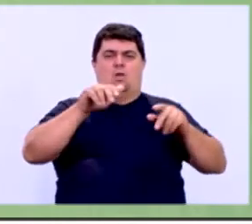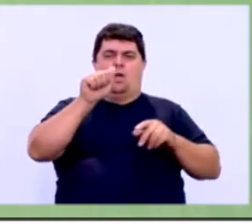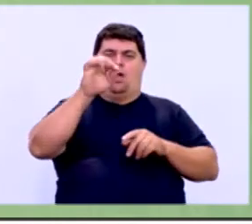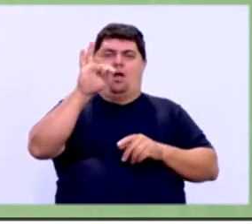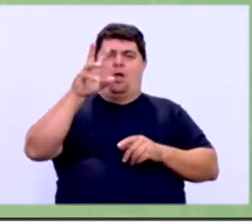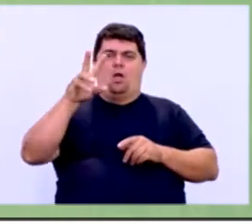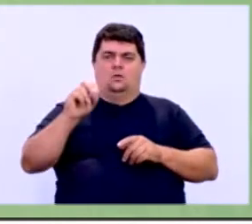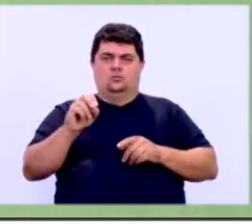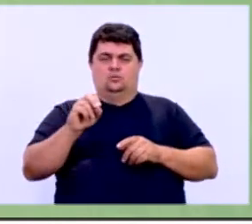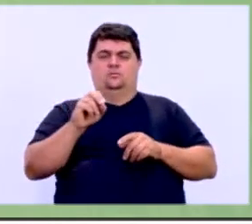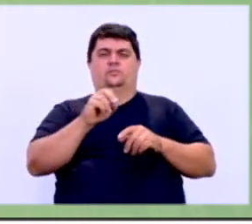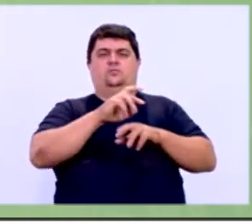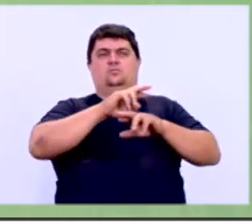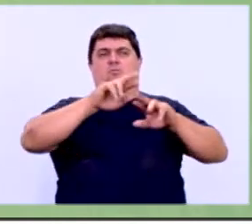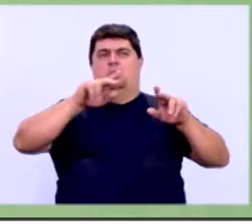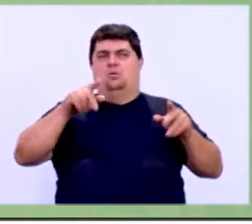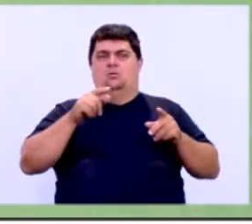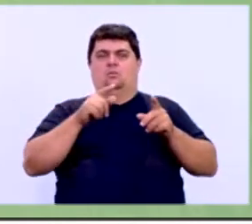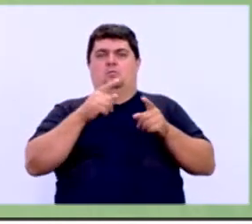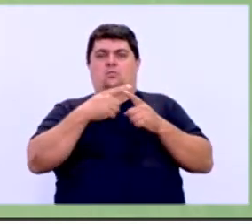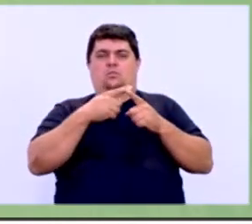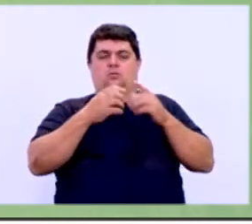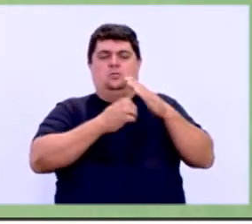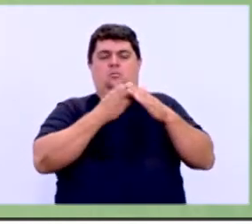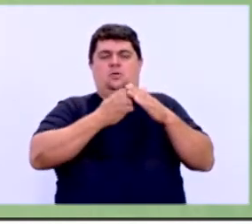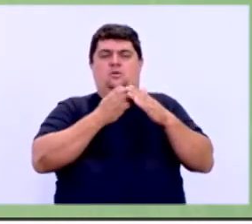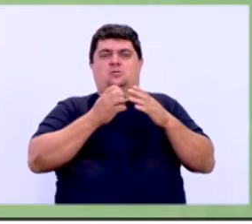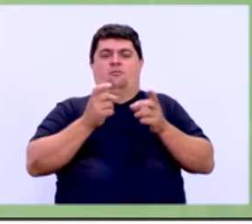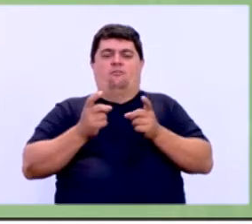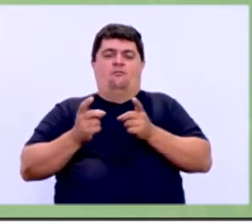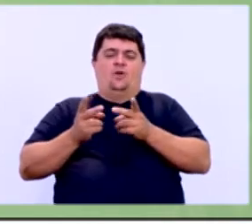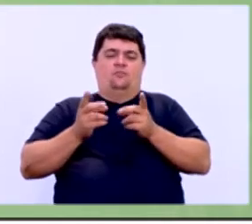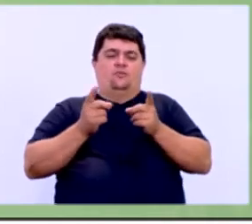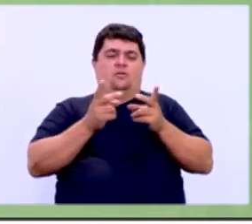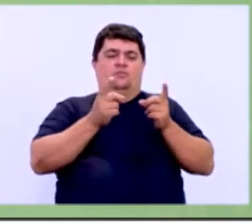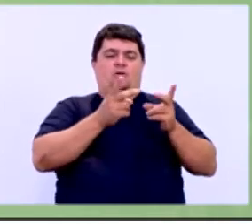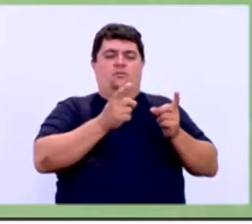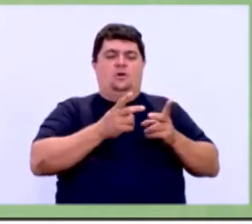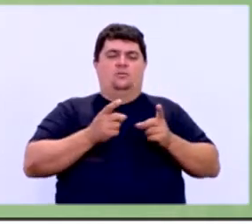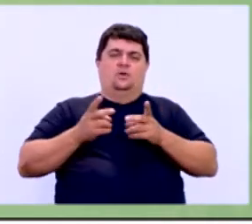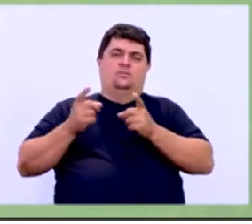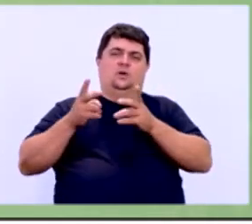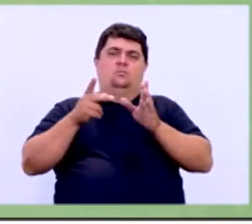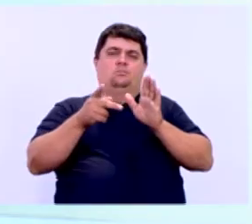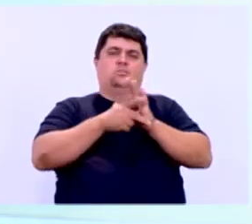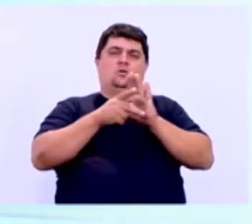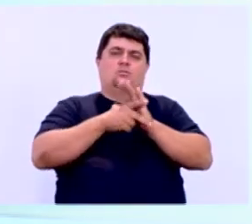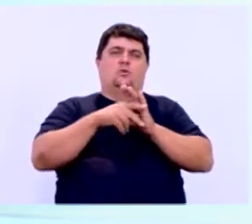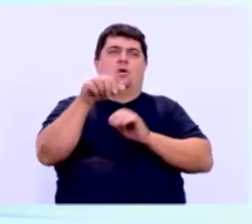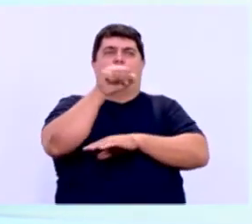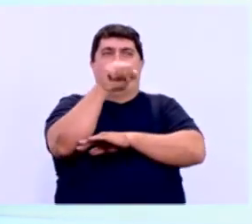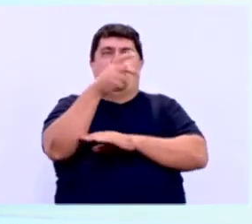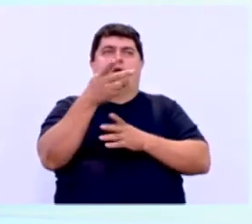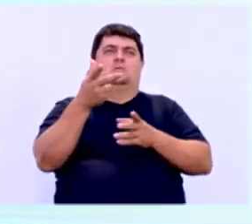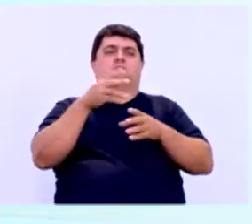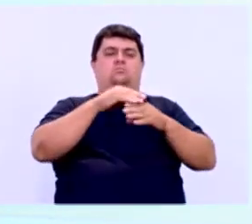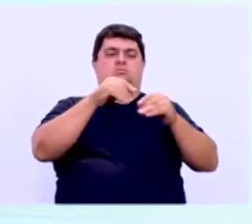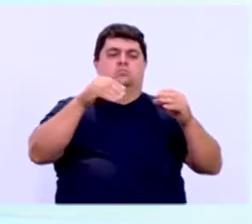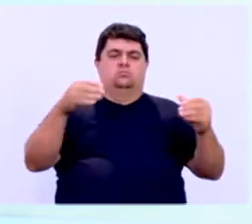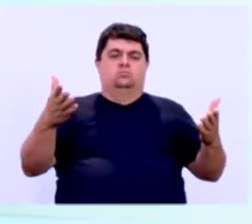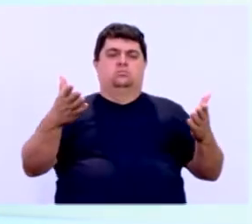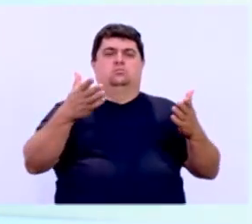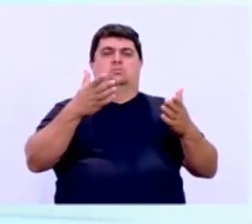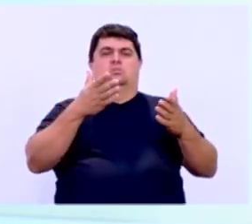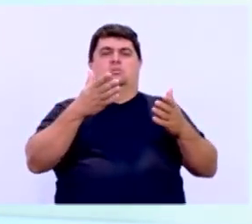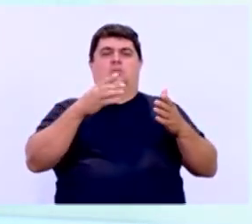financiamento interno. Quando a empresa, quando a organização, ela começa a vender né, o seu carro, o seu terreno,